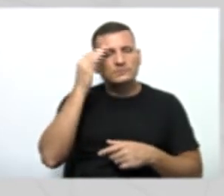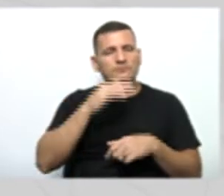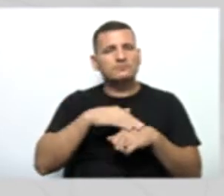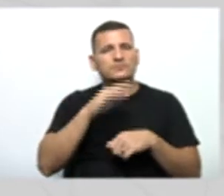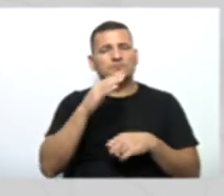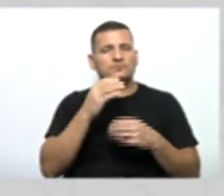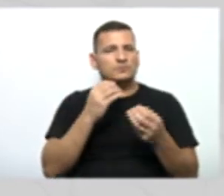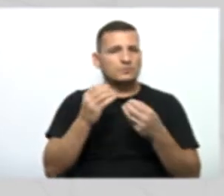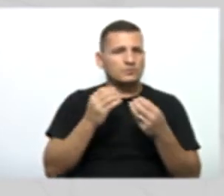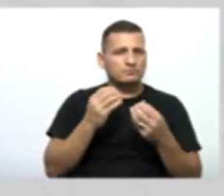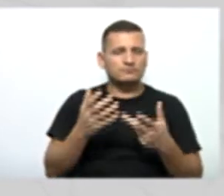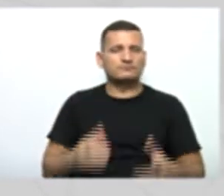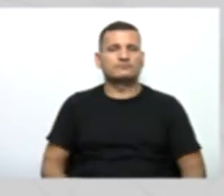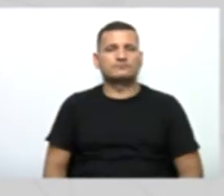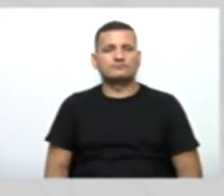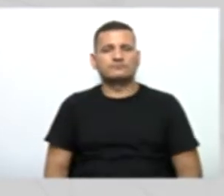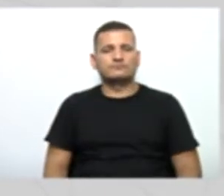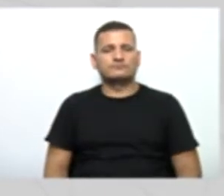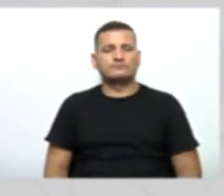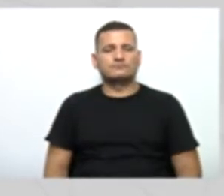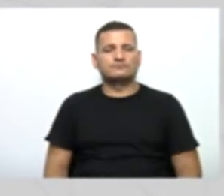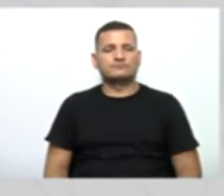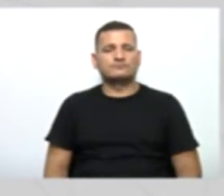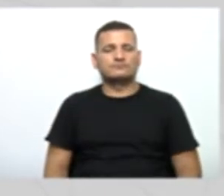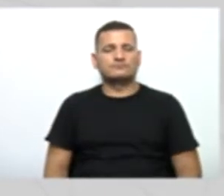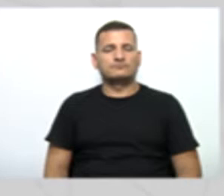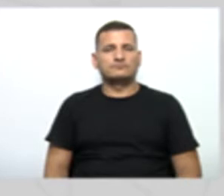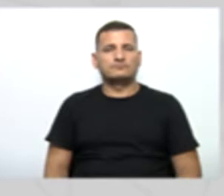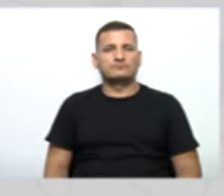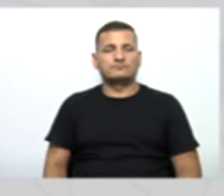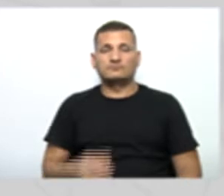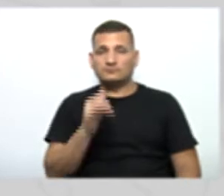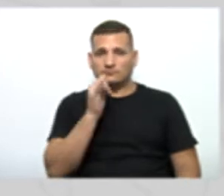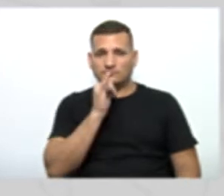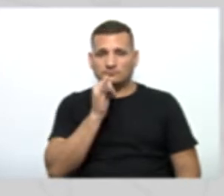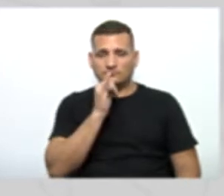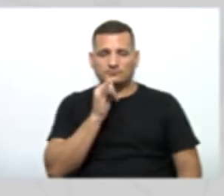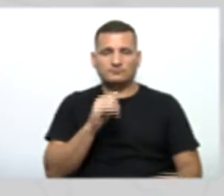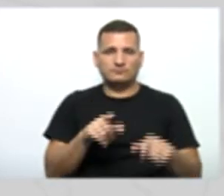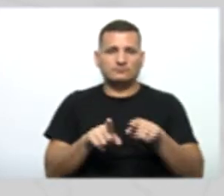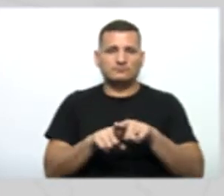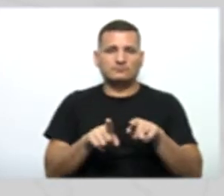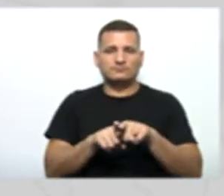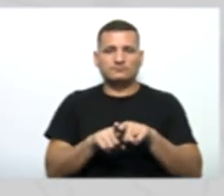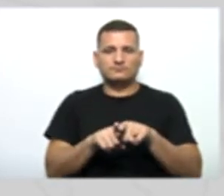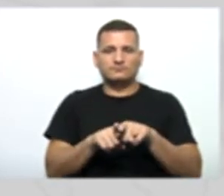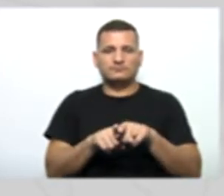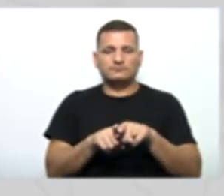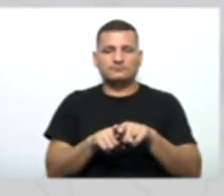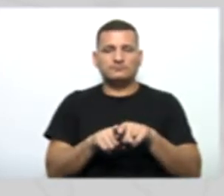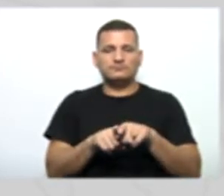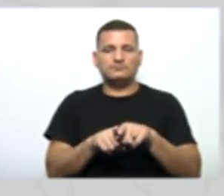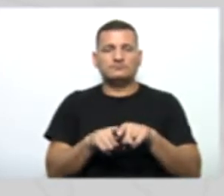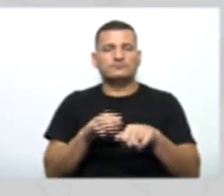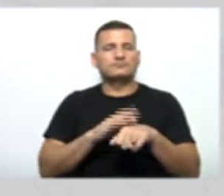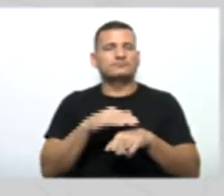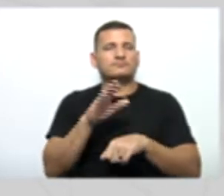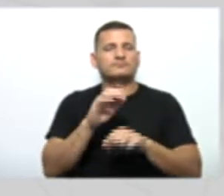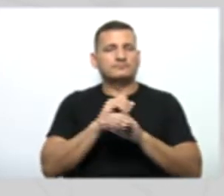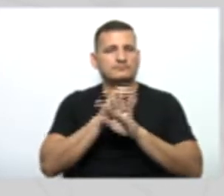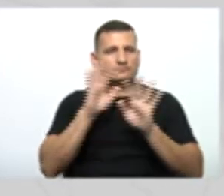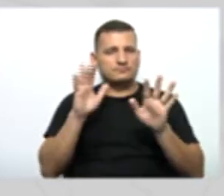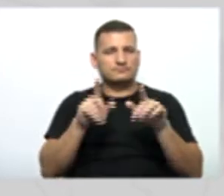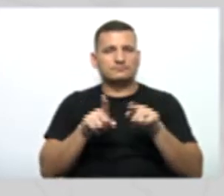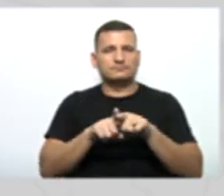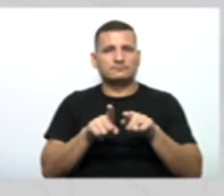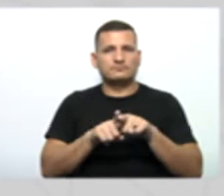quando funciona, né? Um grande exemplo também, para deixar eles mais claro nessa diferença